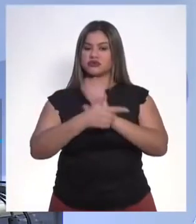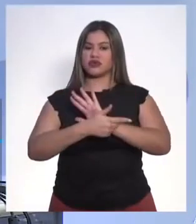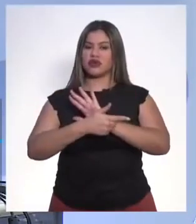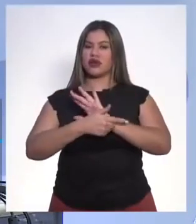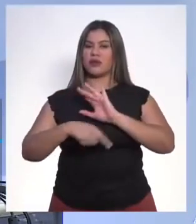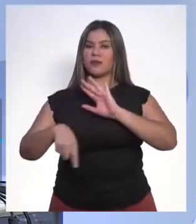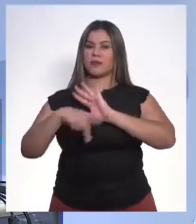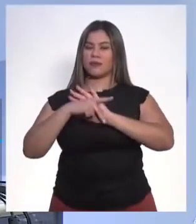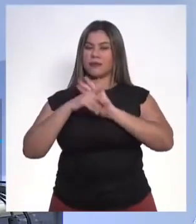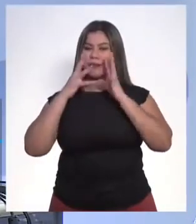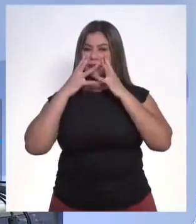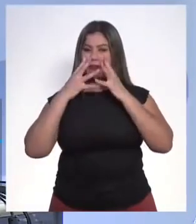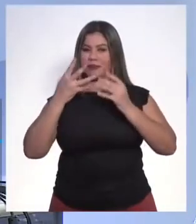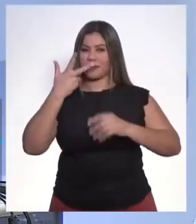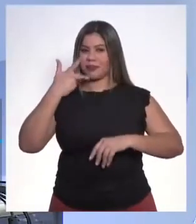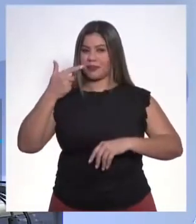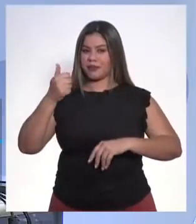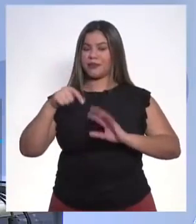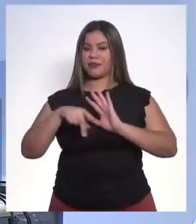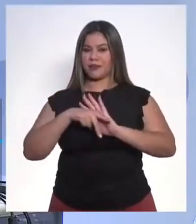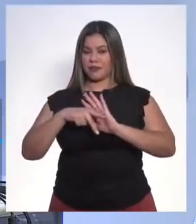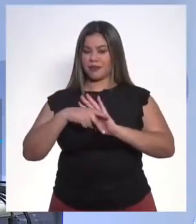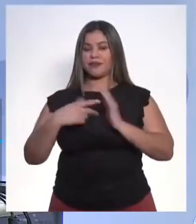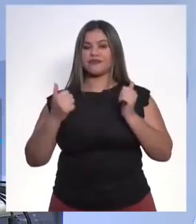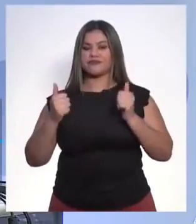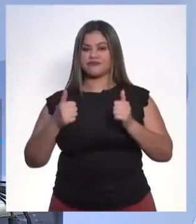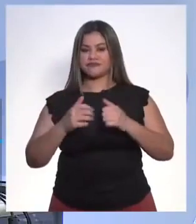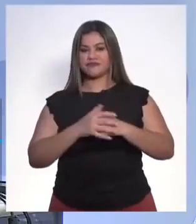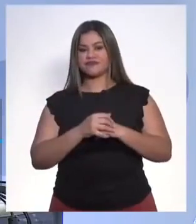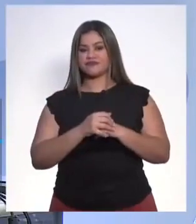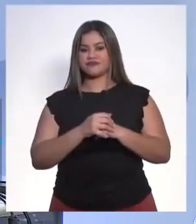e a atenção do mesmo, que é uma das características. Muito bem.